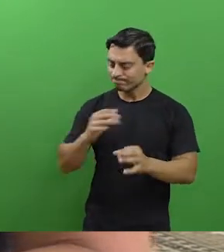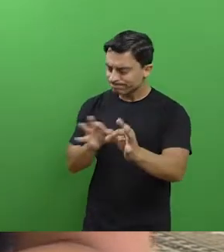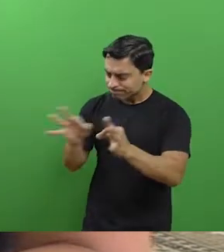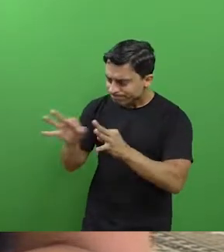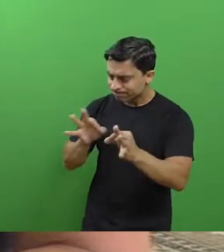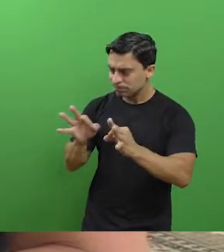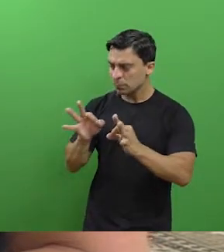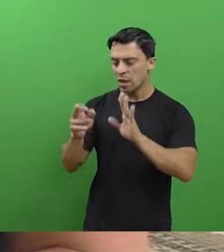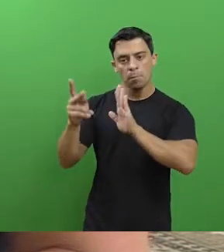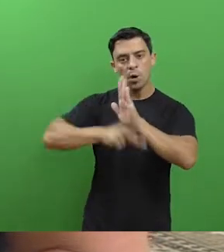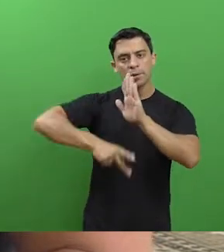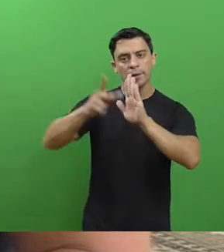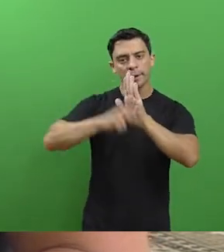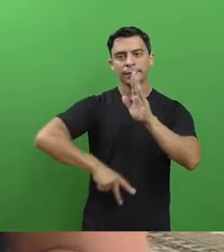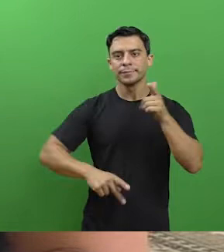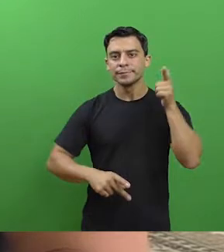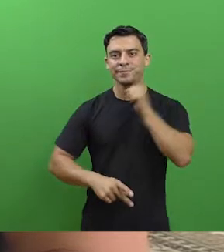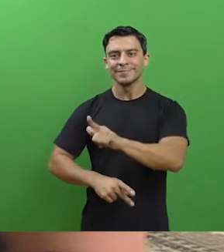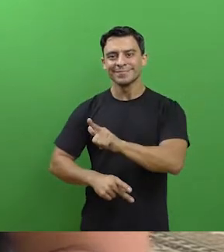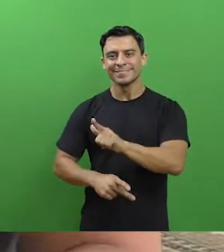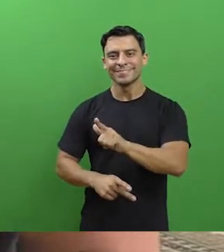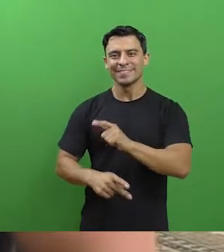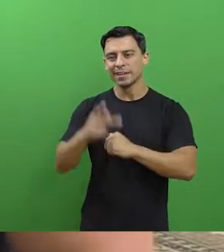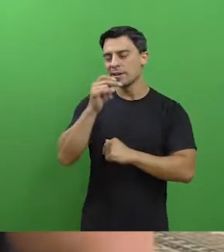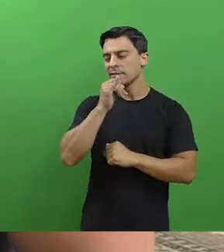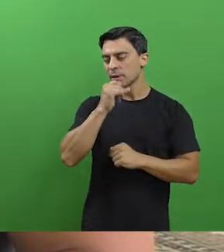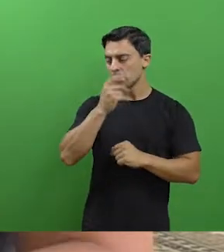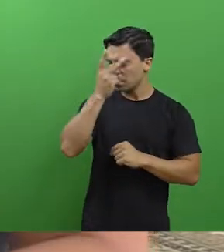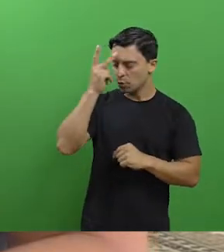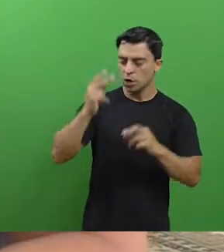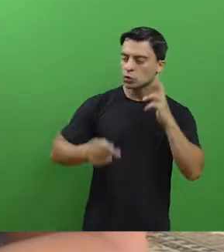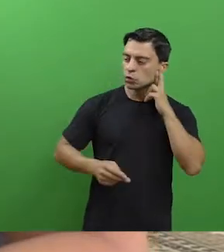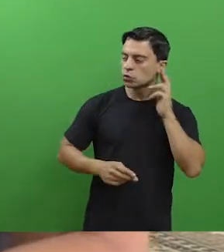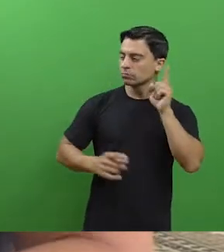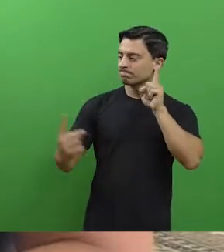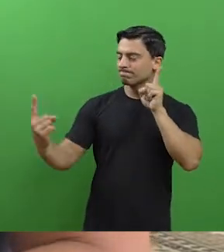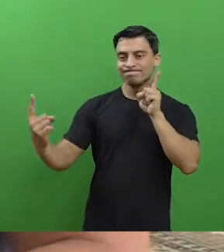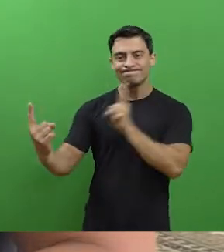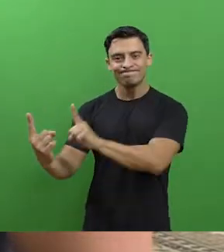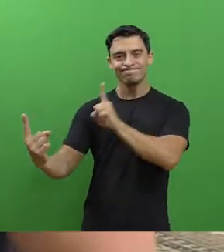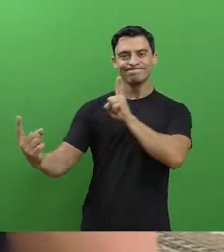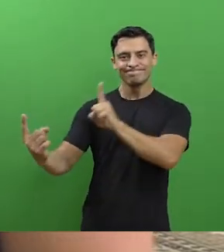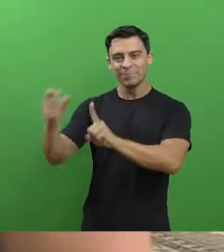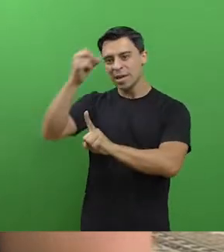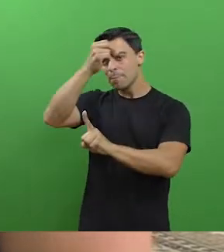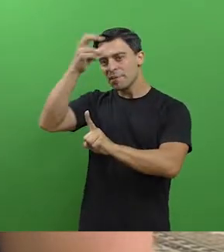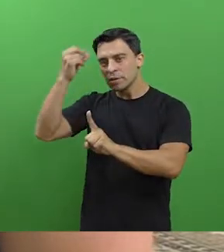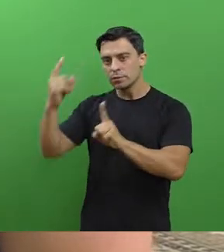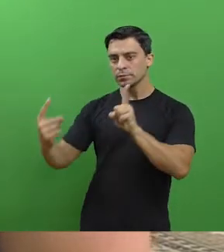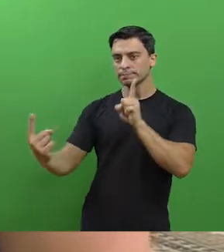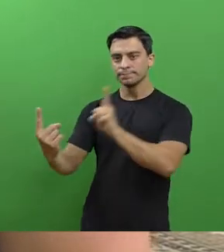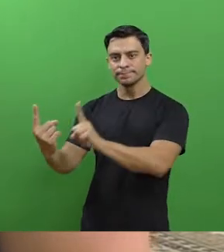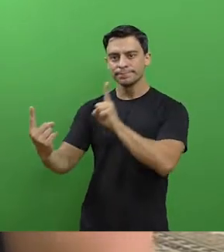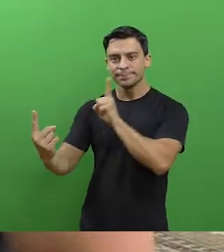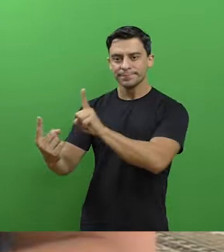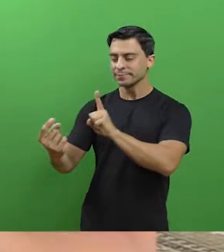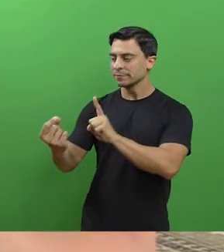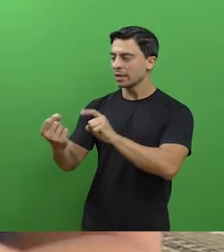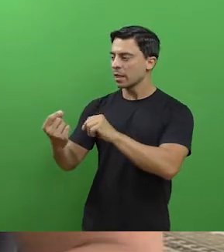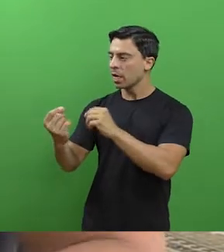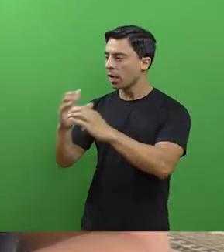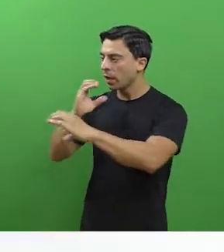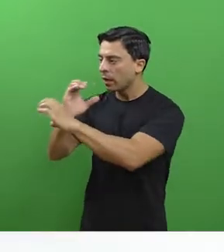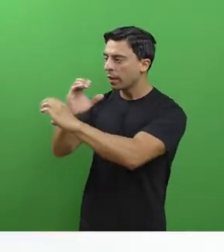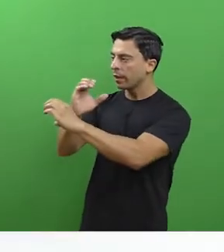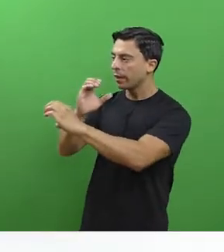muitas pessoas deficientes auditivas, né, surdos, e eles não conseguiam se comunicar com esses funcionários. Eles iam pegar o